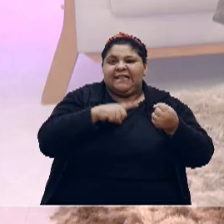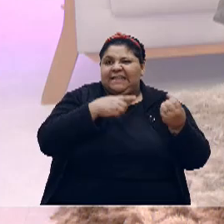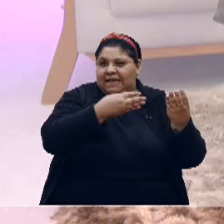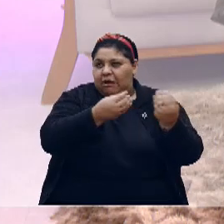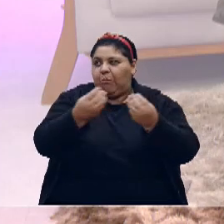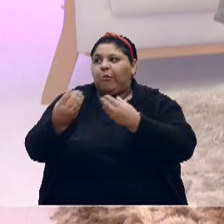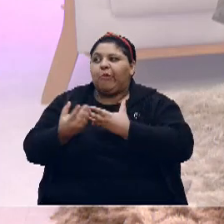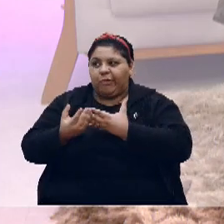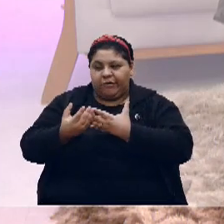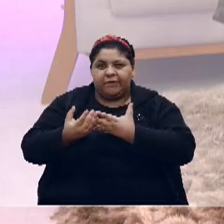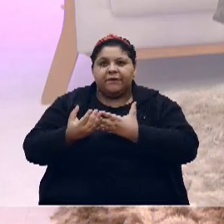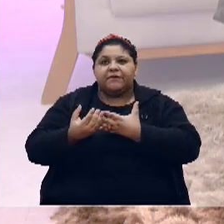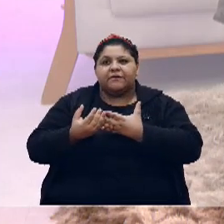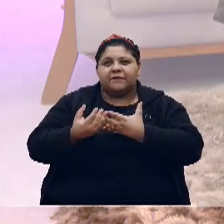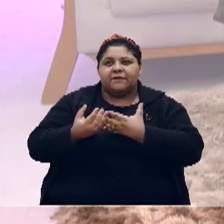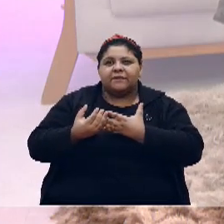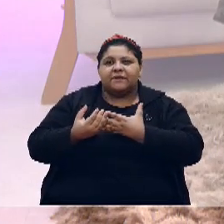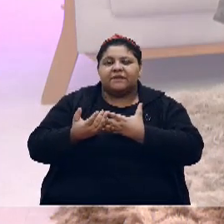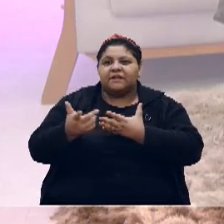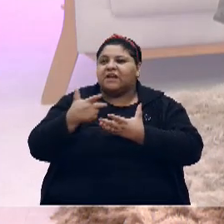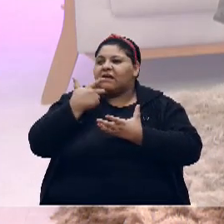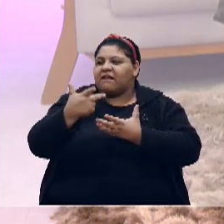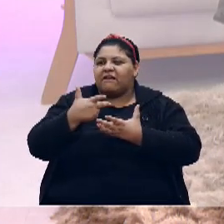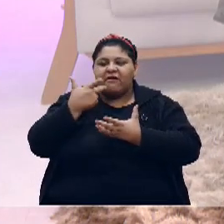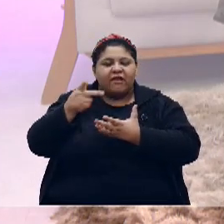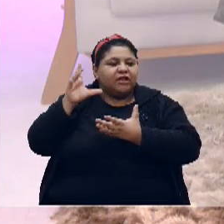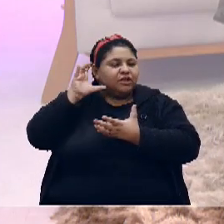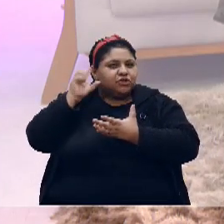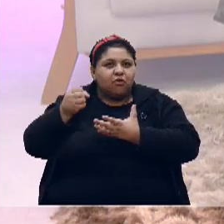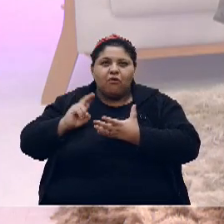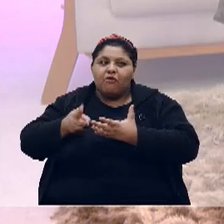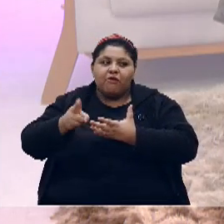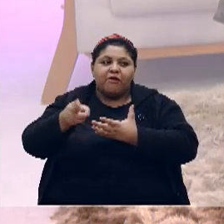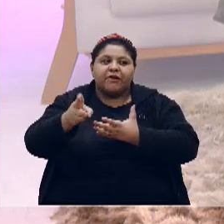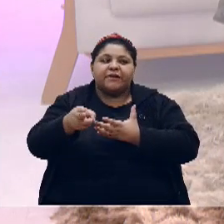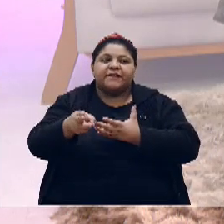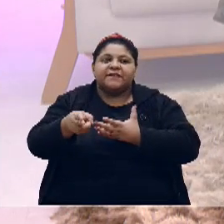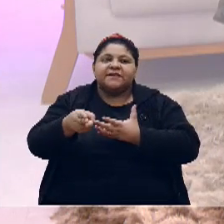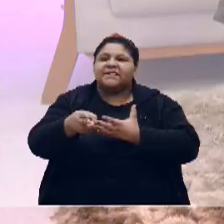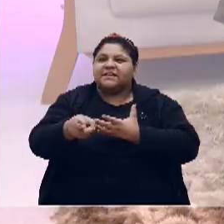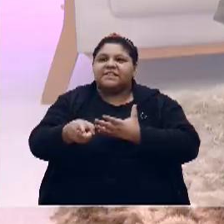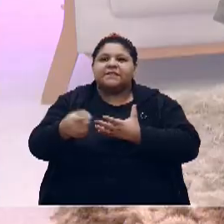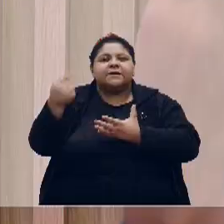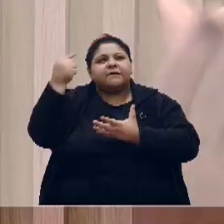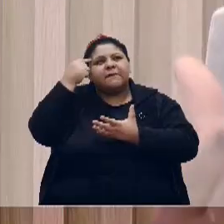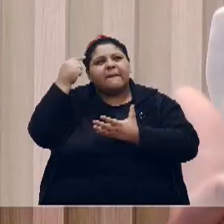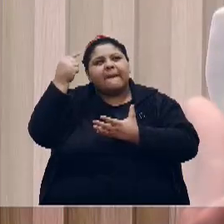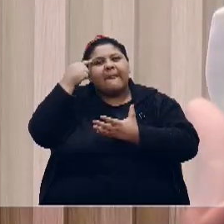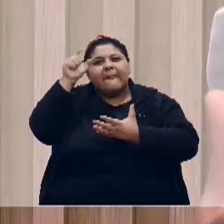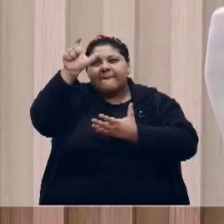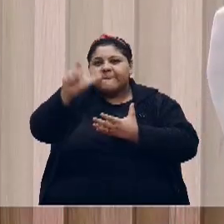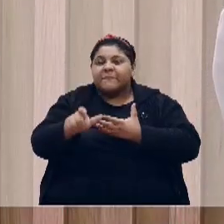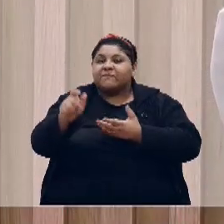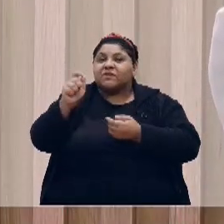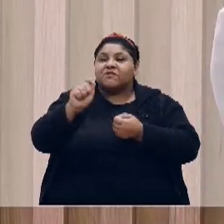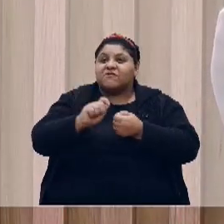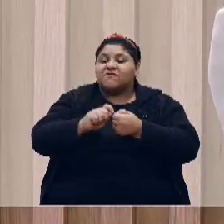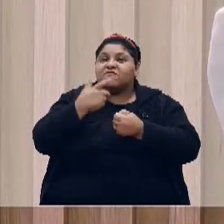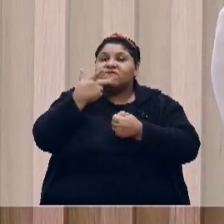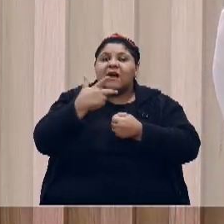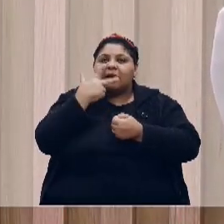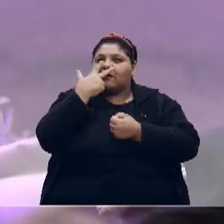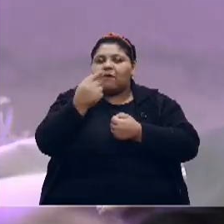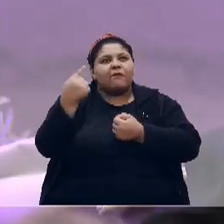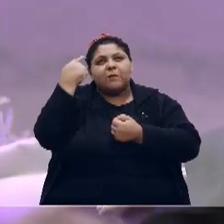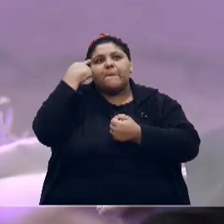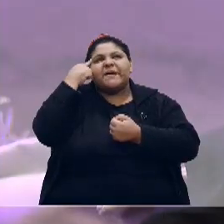Enfim, são comentários que a gente escuta sempre e a gente às vezes fica com aquilo na cabeça e muita gente reproduz sem pensar naquilo, né? É